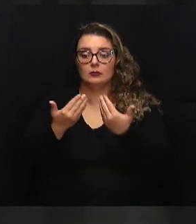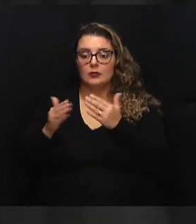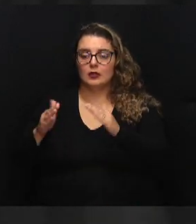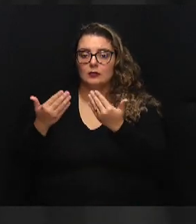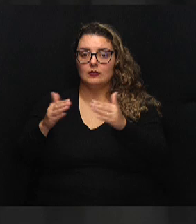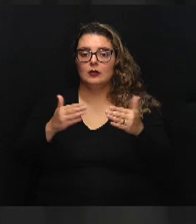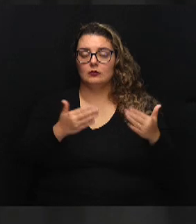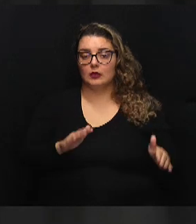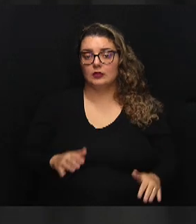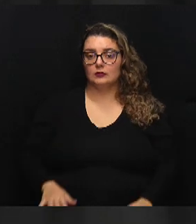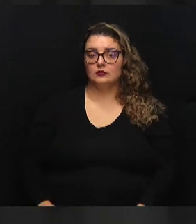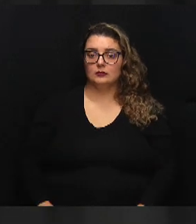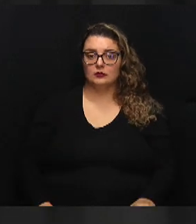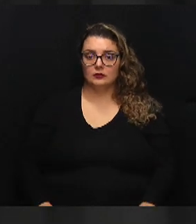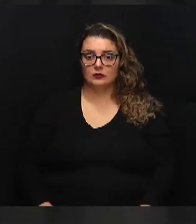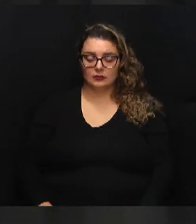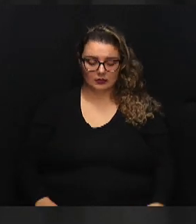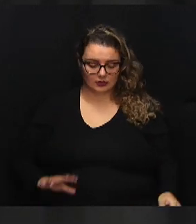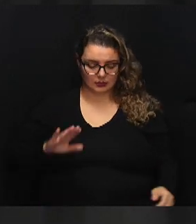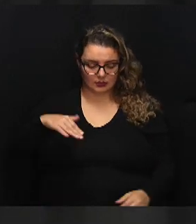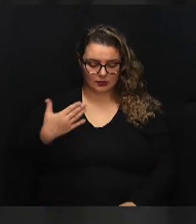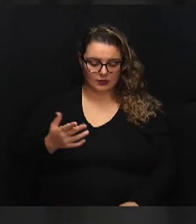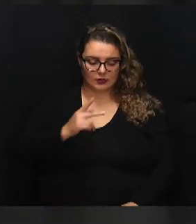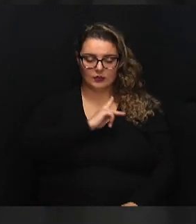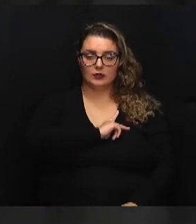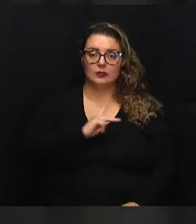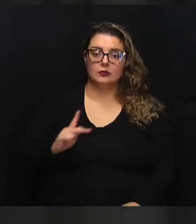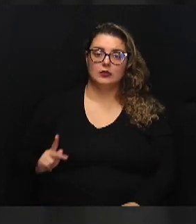Nós tínhamos, quando eu fui presidente da